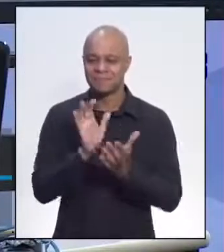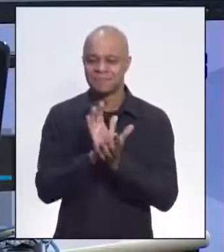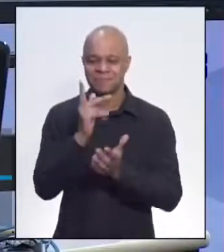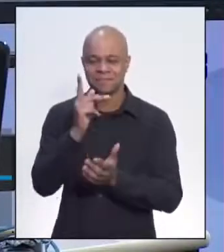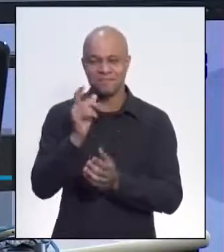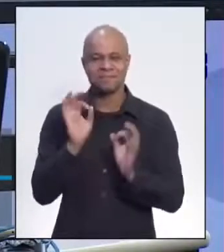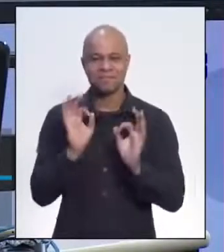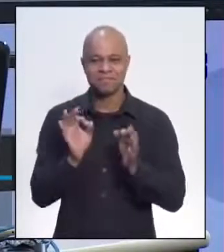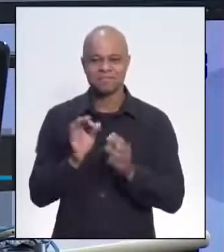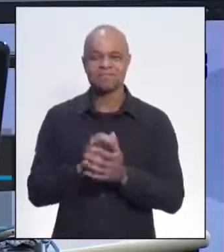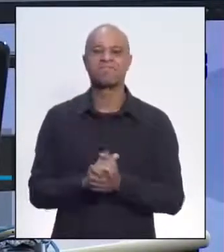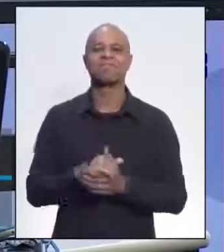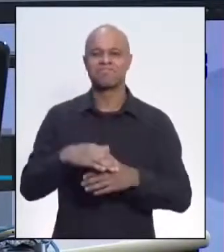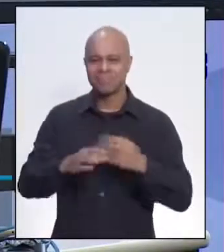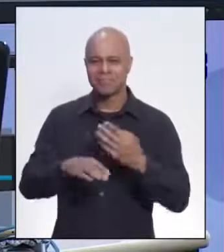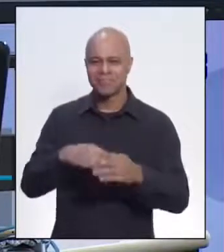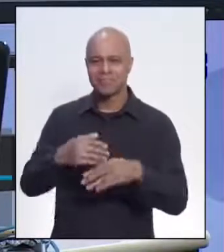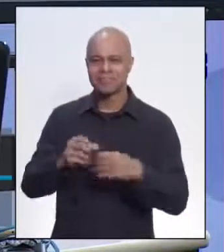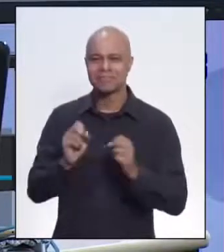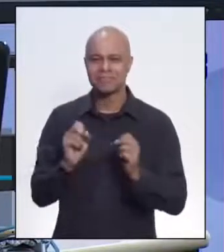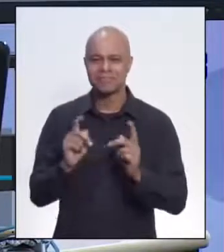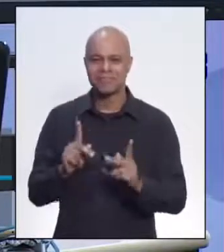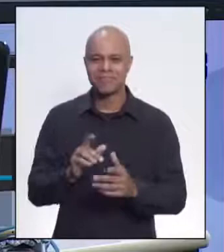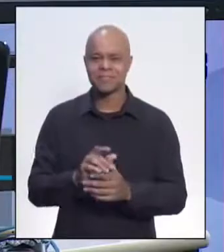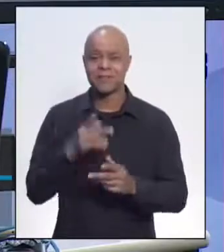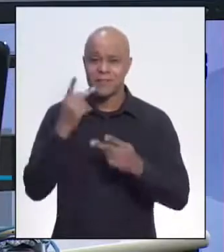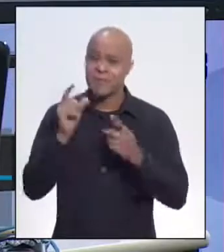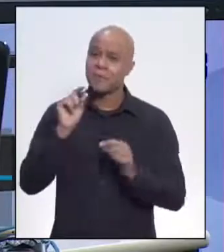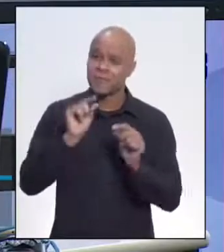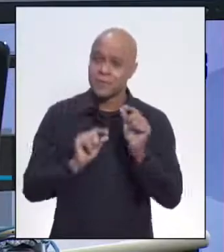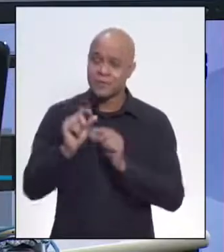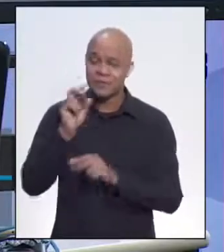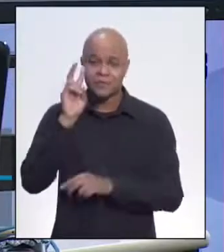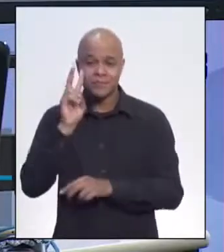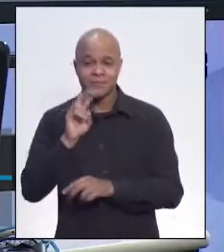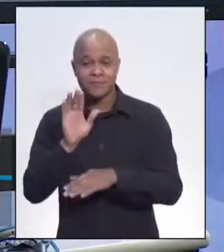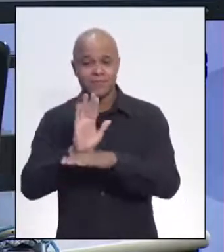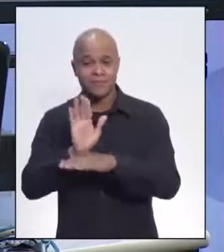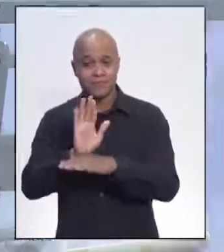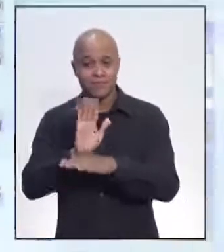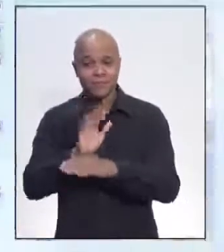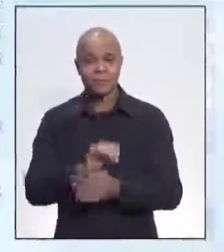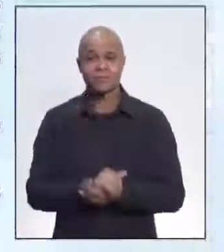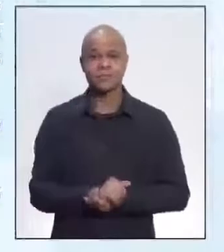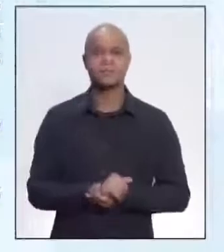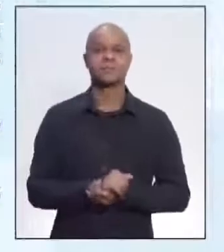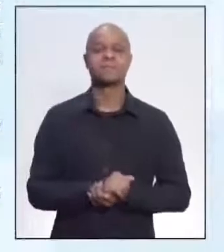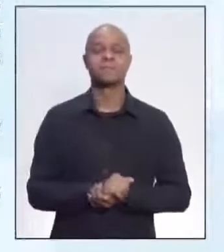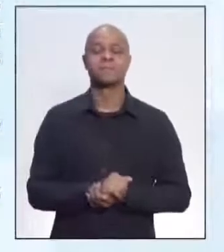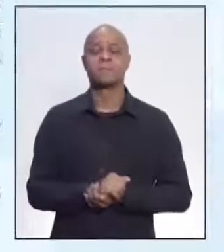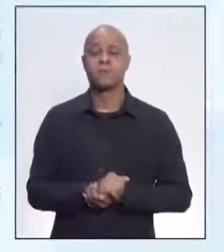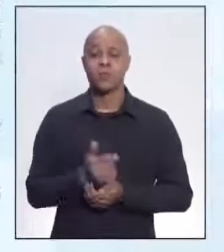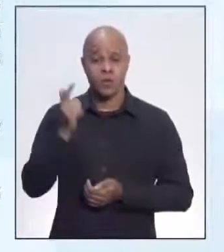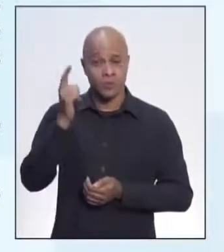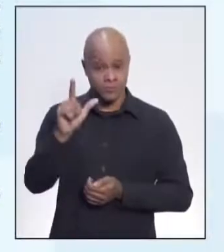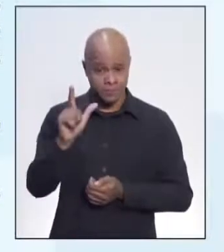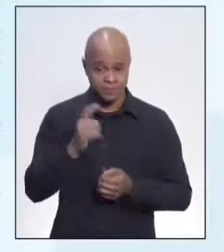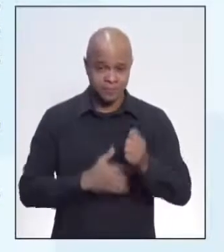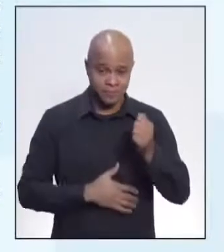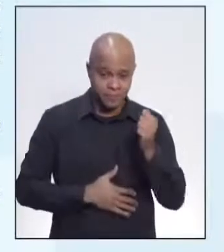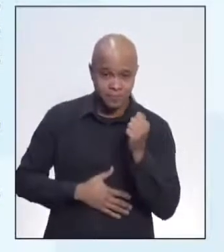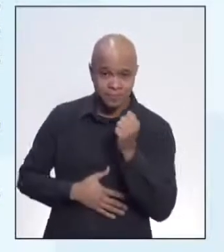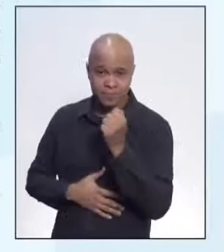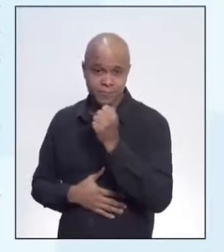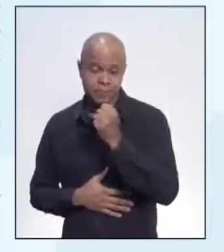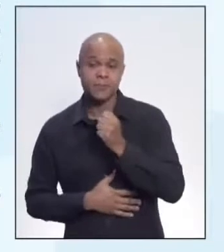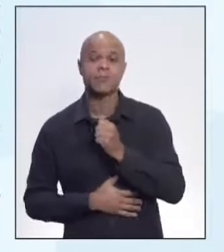essa mistura mesmo. Vamos lá, vamos falar do coco, que a gente também assistiu o vídeo. Uma dança de roda, também com influências indígenas e